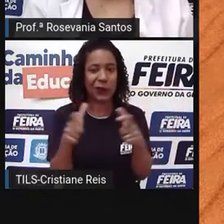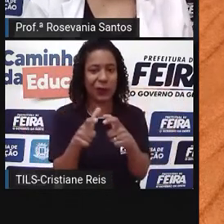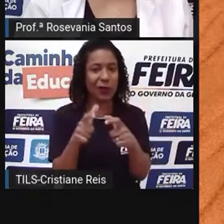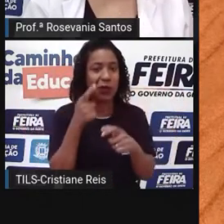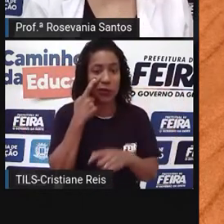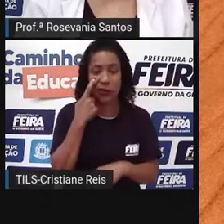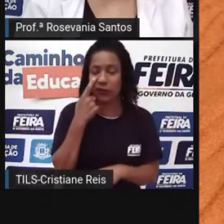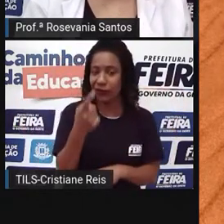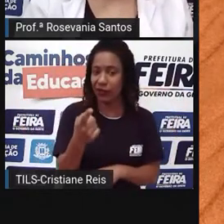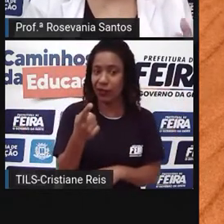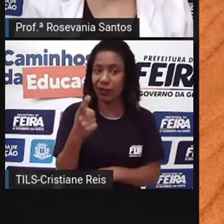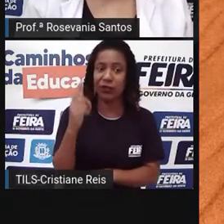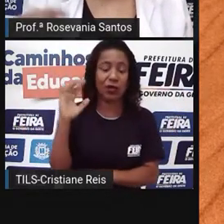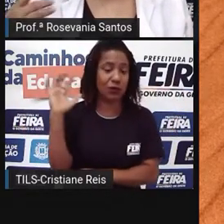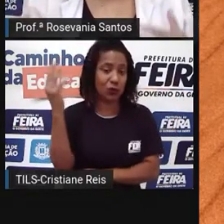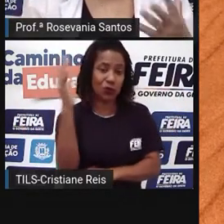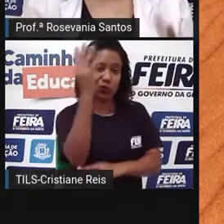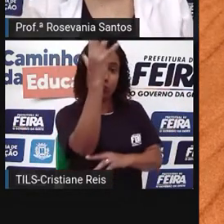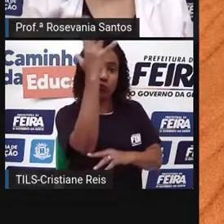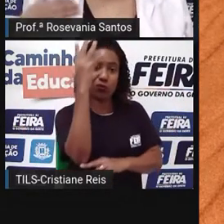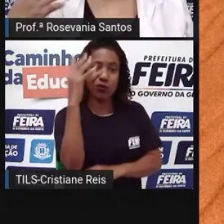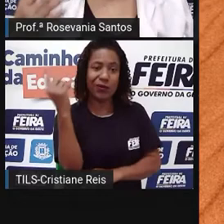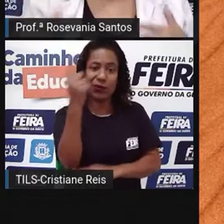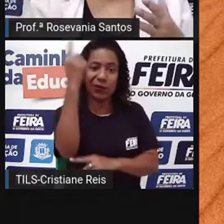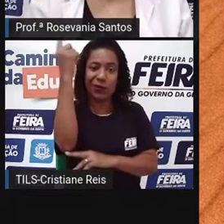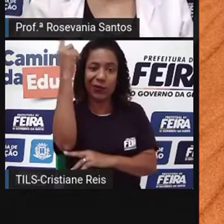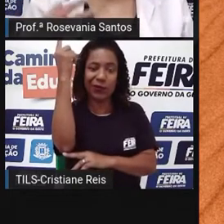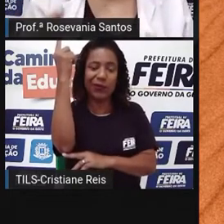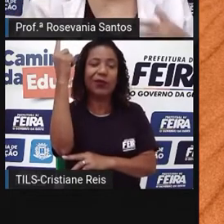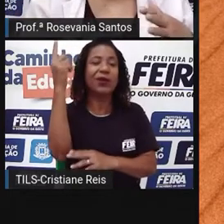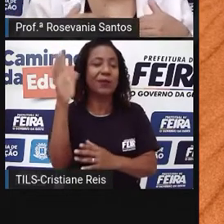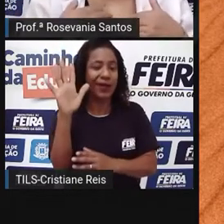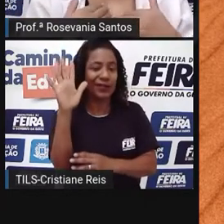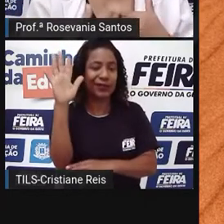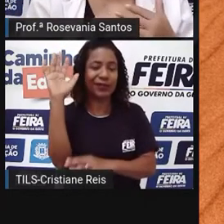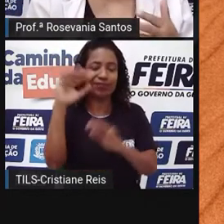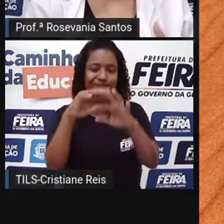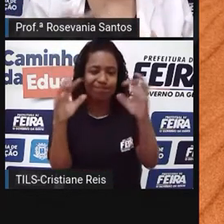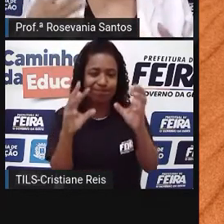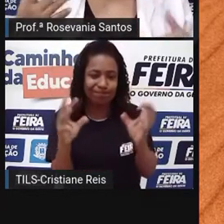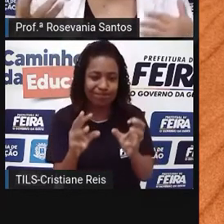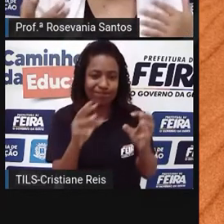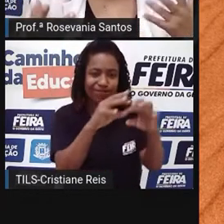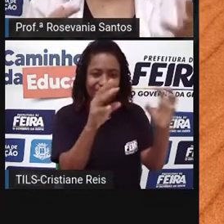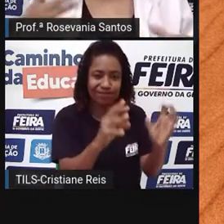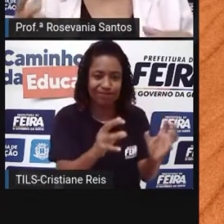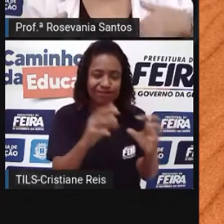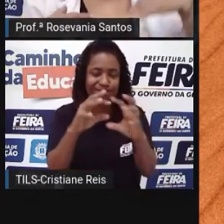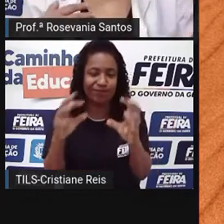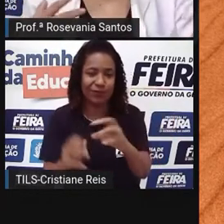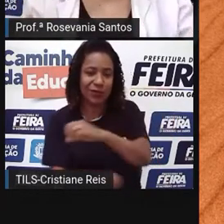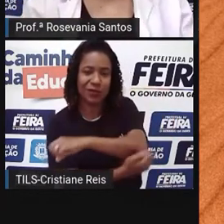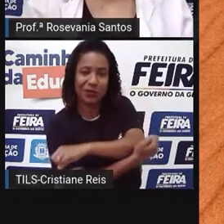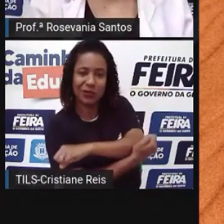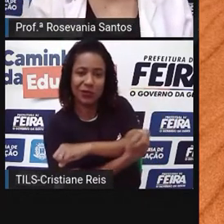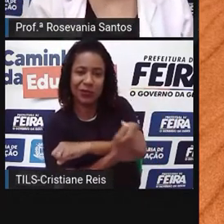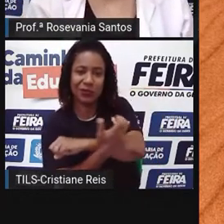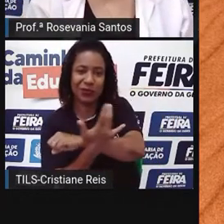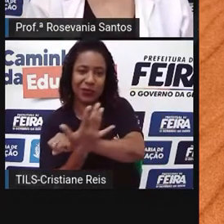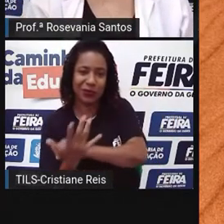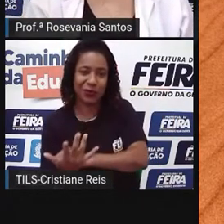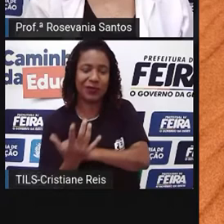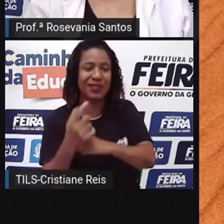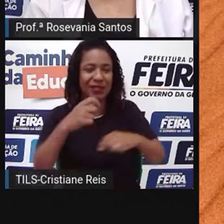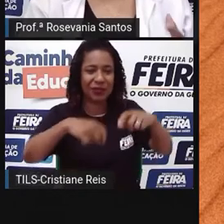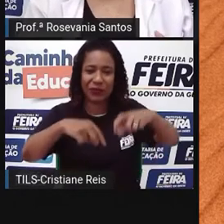porte, né? Ela praticamente foi quase toda desmatada para ceder aí espaço da agricultura, né, de plantation, que é uma agricultura